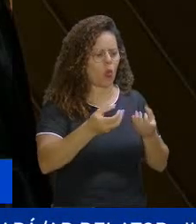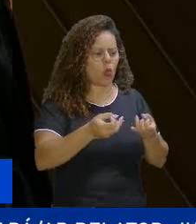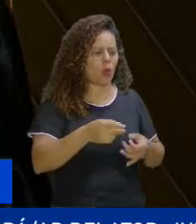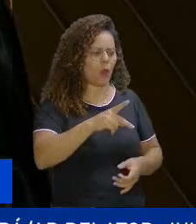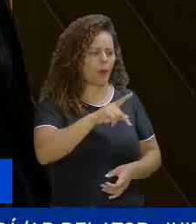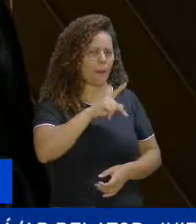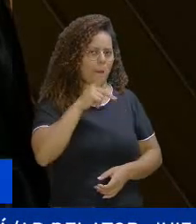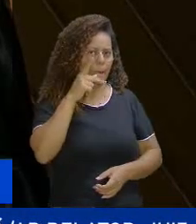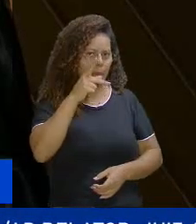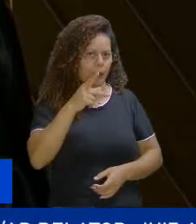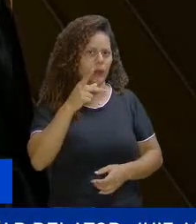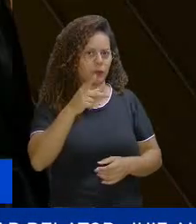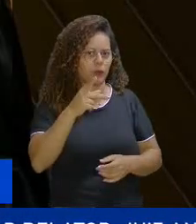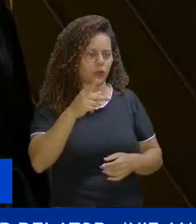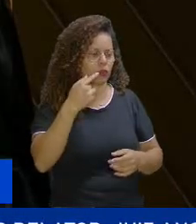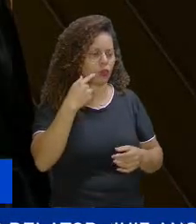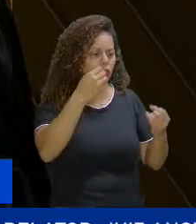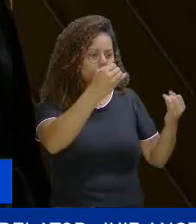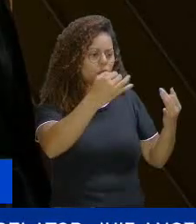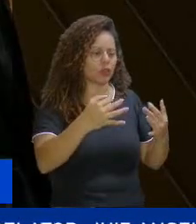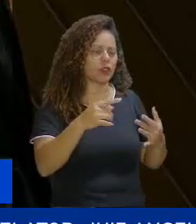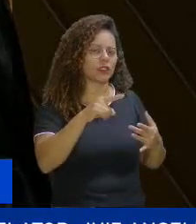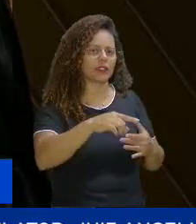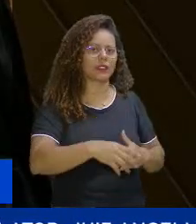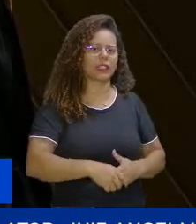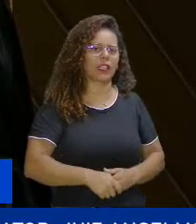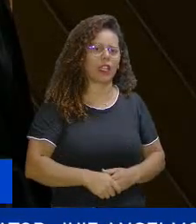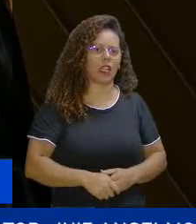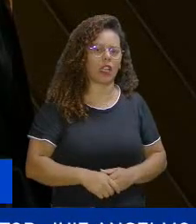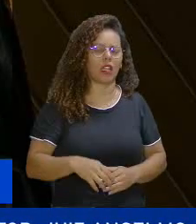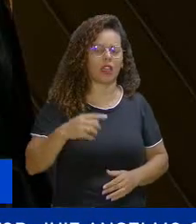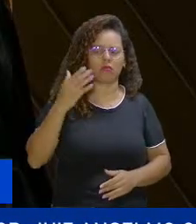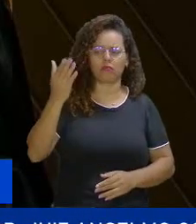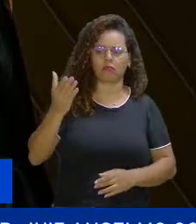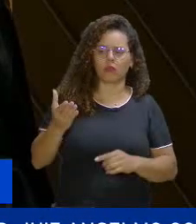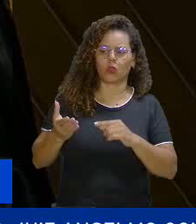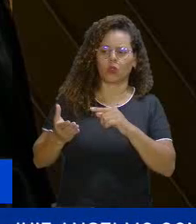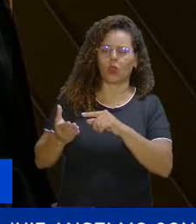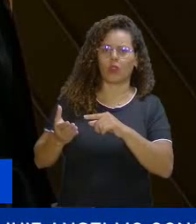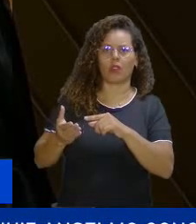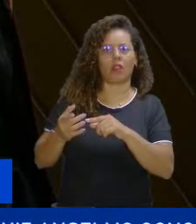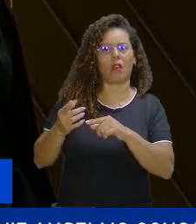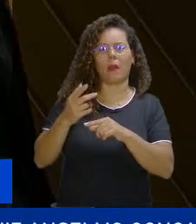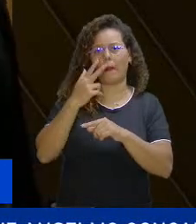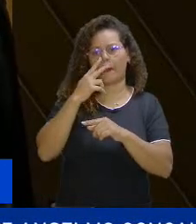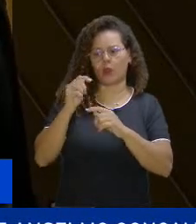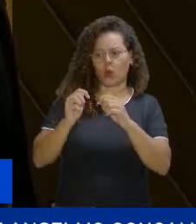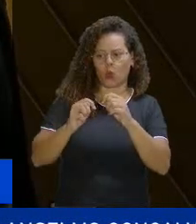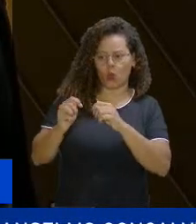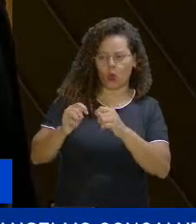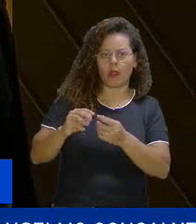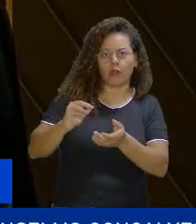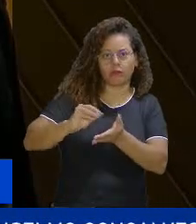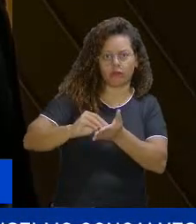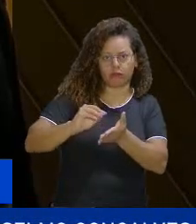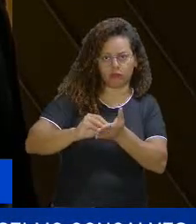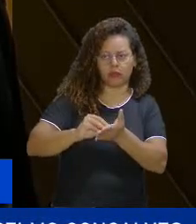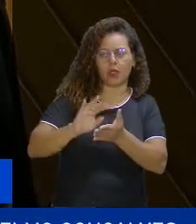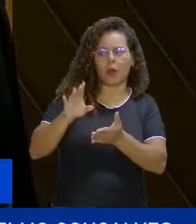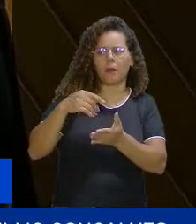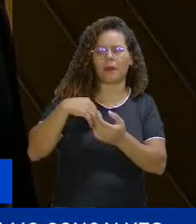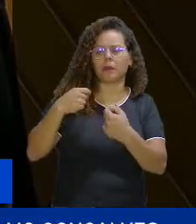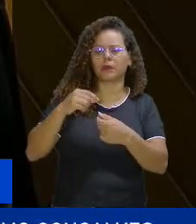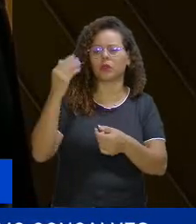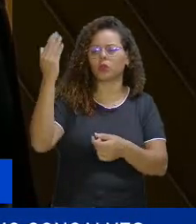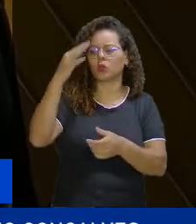Regional Eleitoral manifesta-se no sentido de reconhecer o caráter antieconômico das despesas com material impresso,